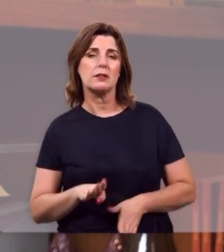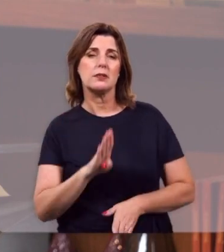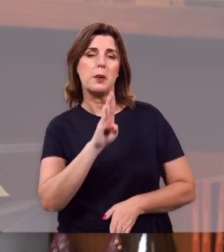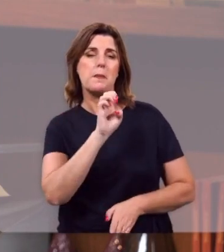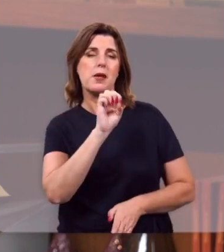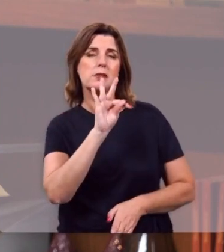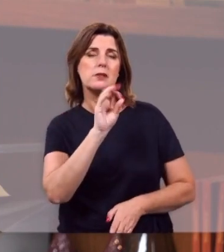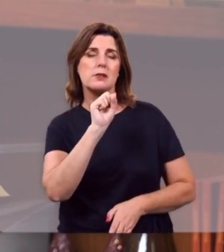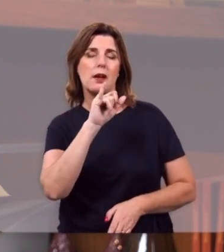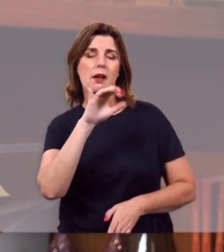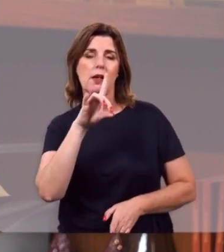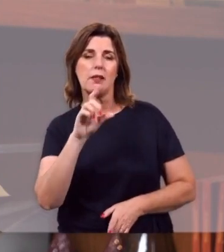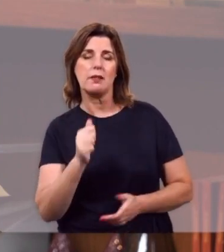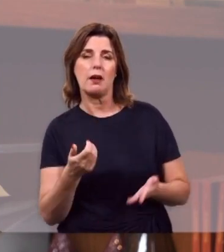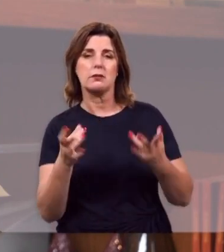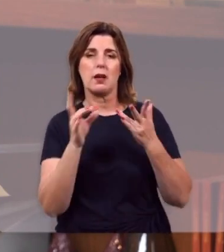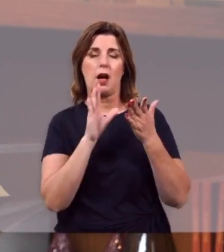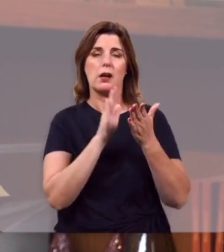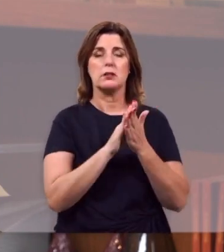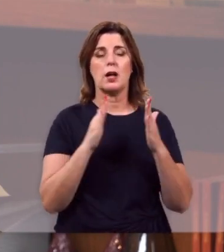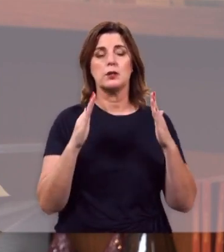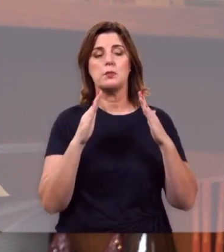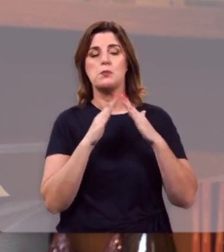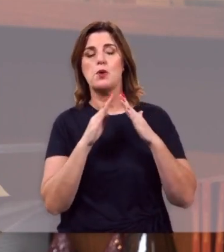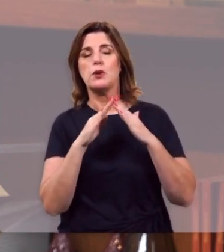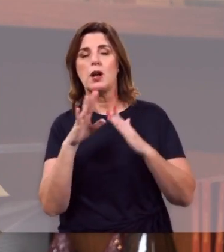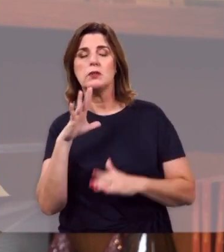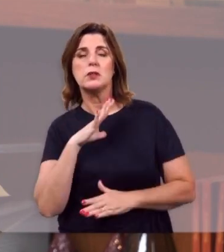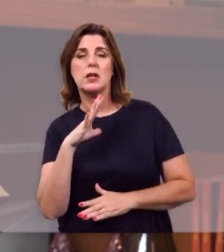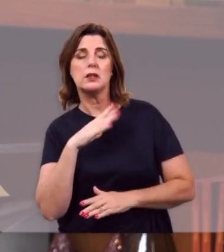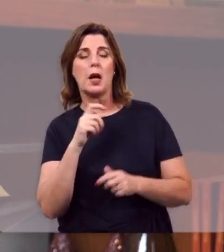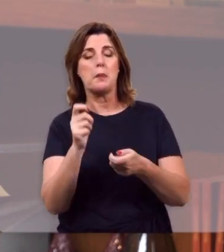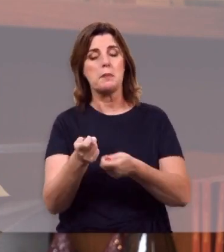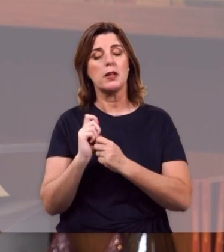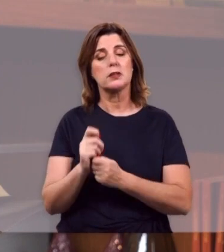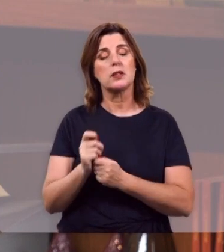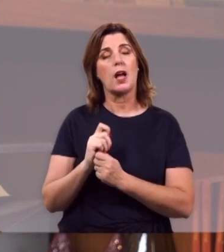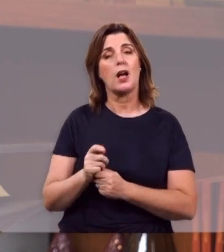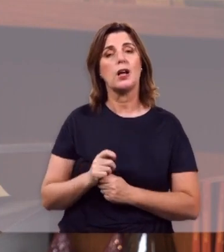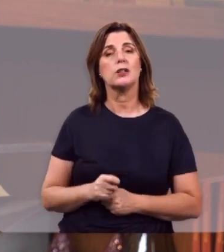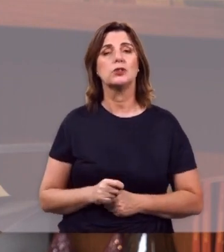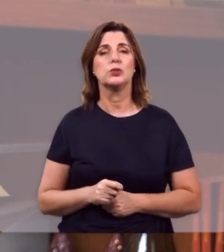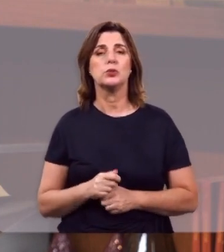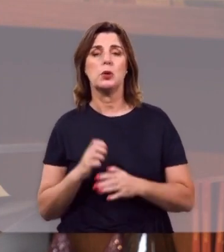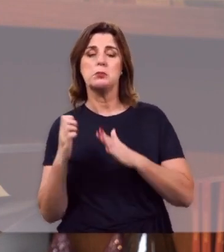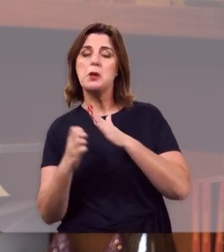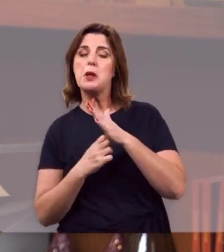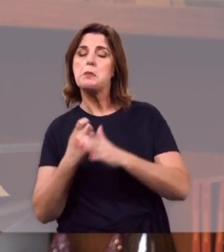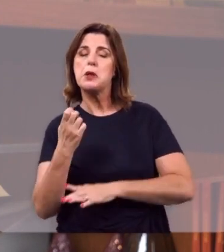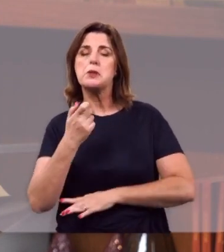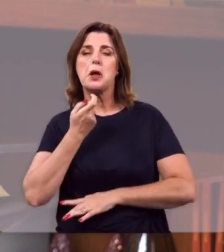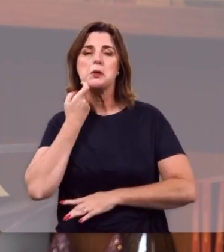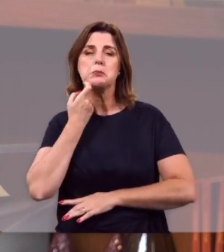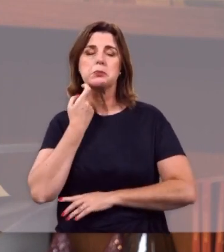Betsaida, casado, morando em Cafarnaum, era um pescador e um empresário de